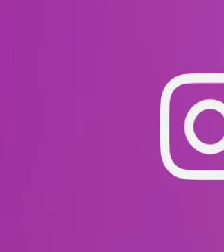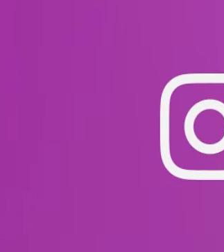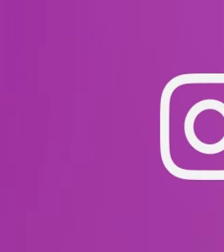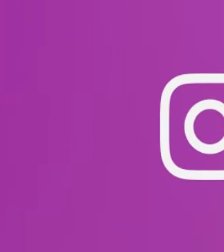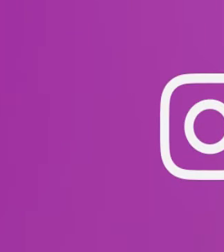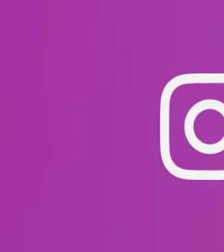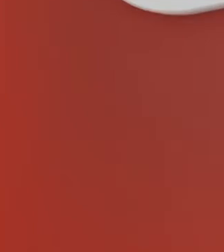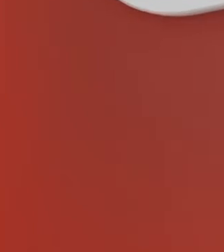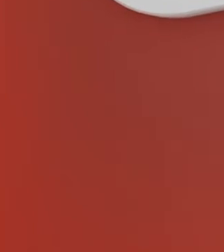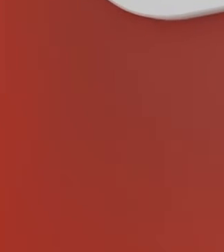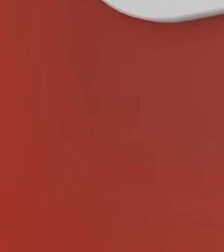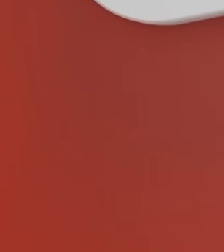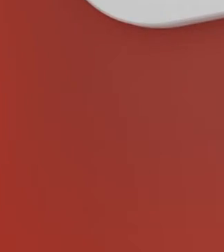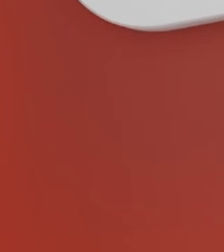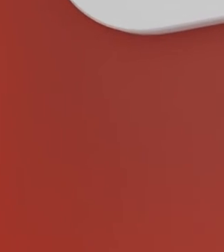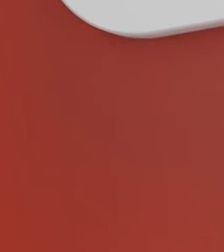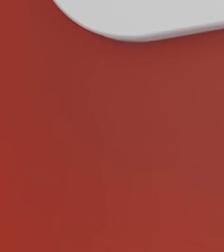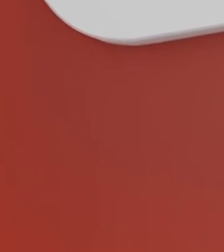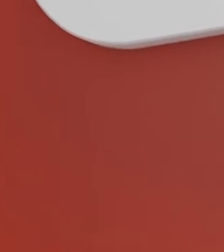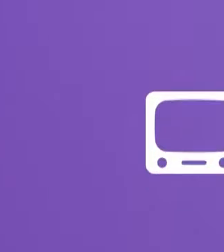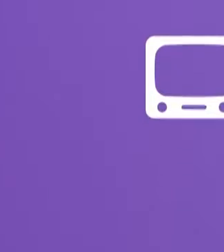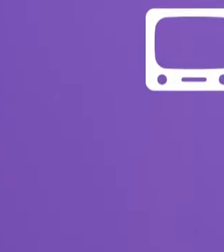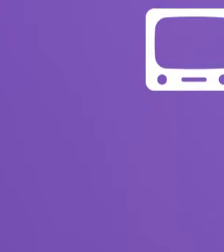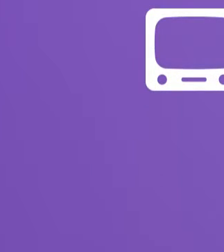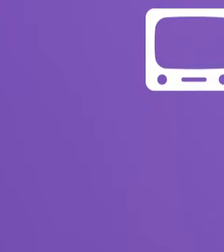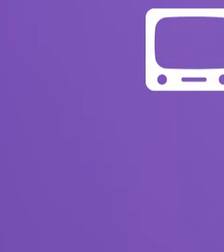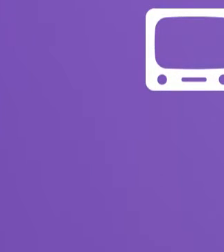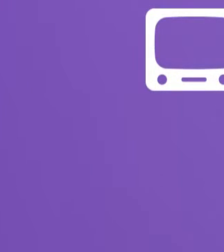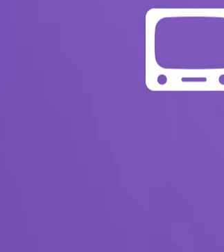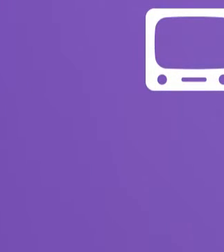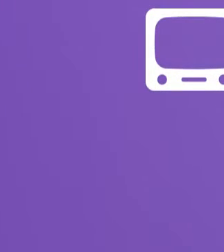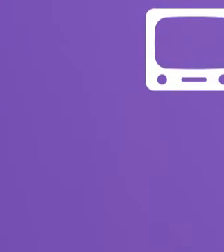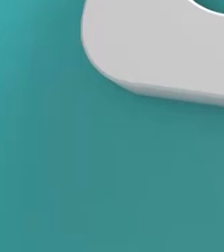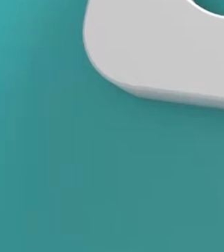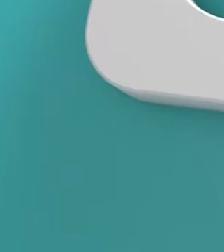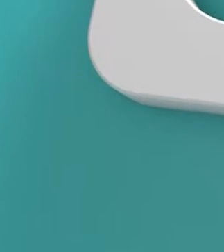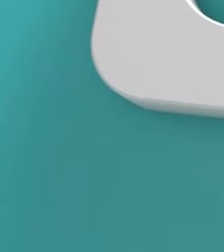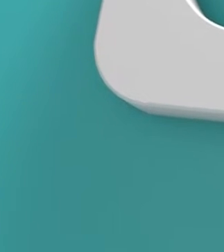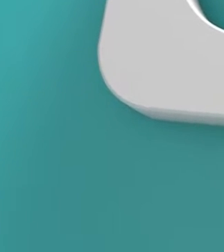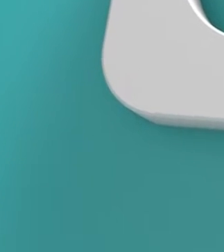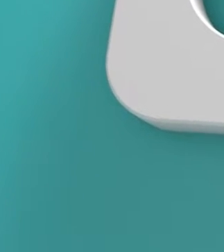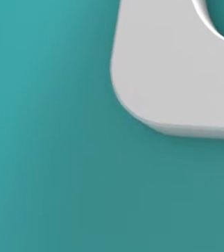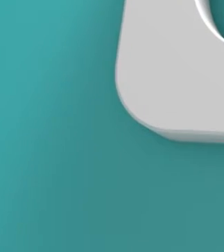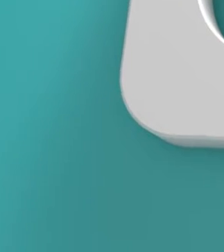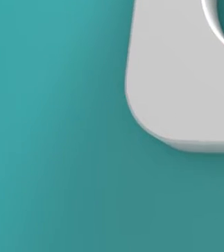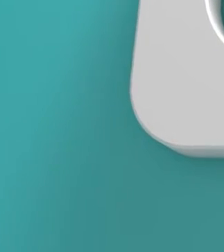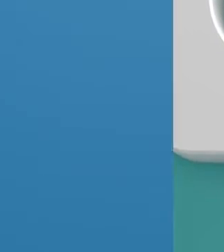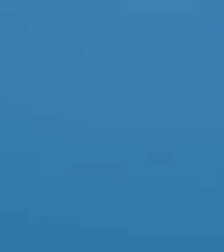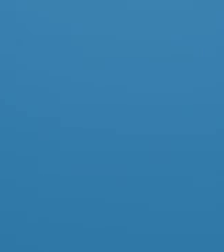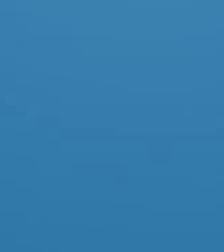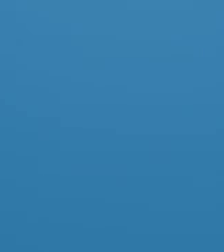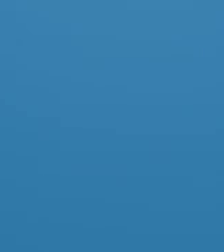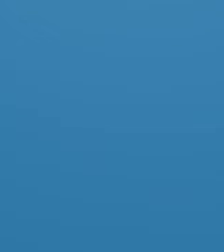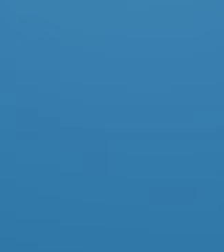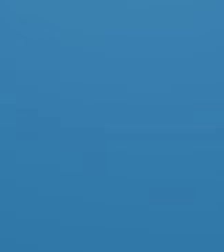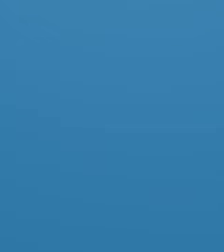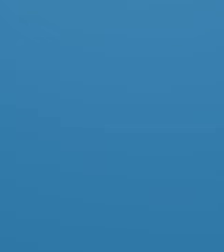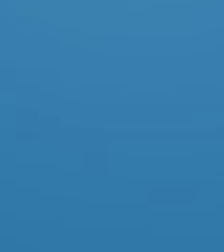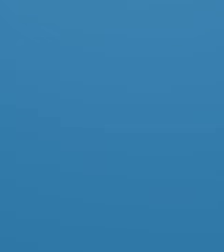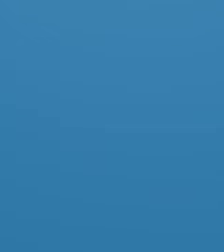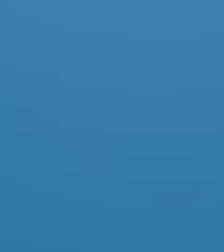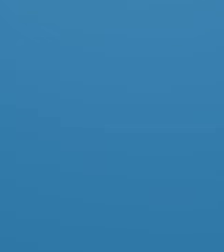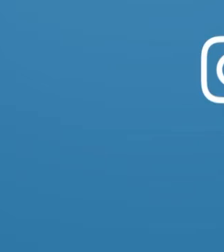Instagram, YouTube, TV Fortaleza e Rádio Fortaleza. Acesse,